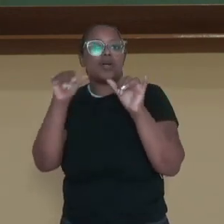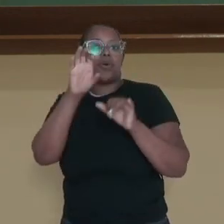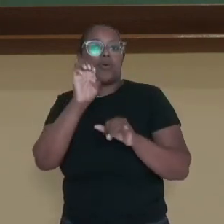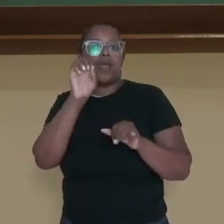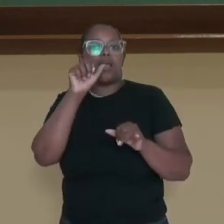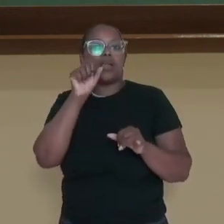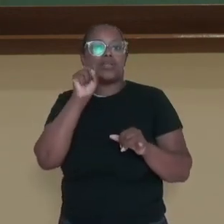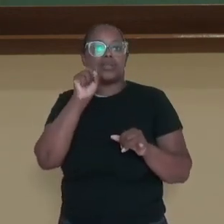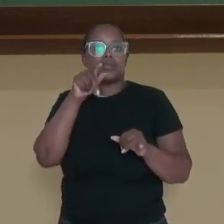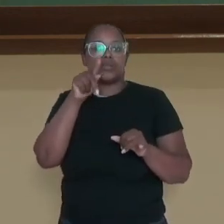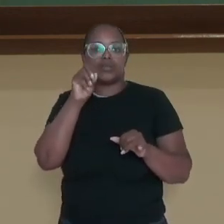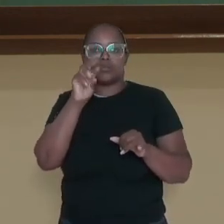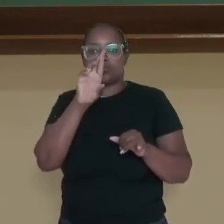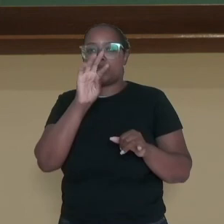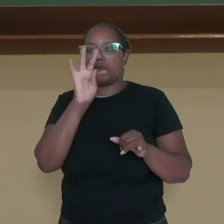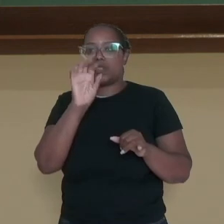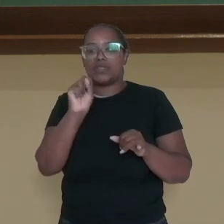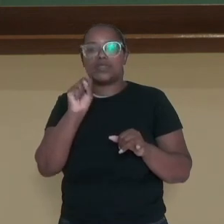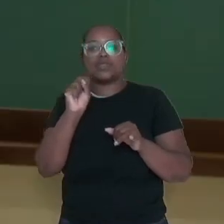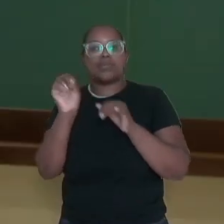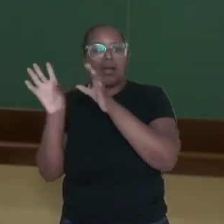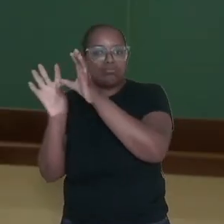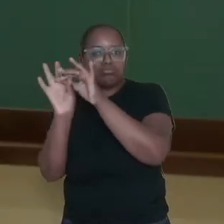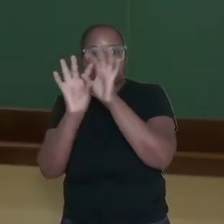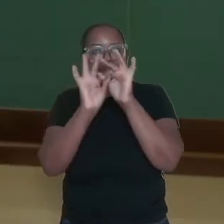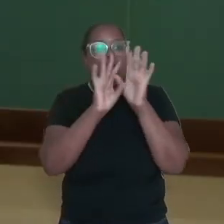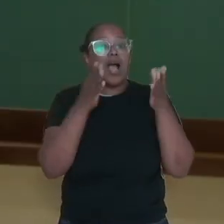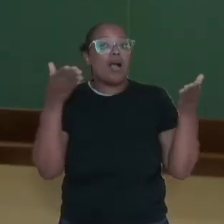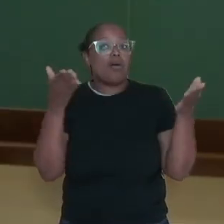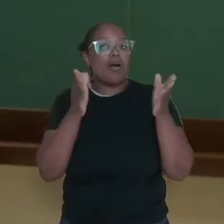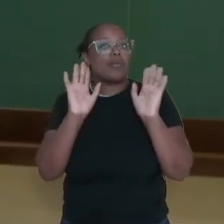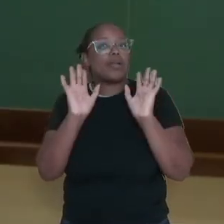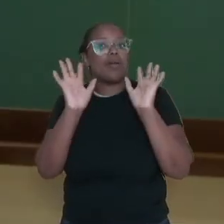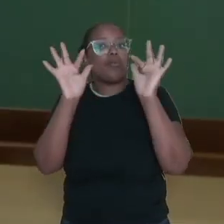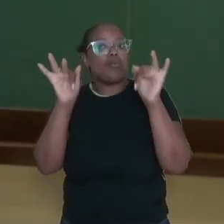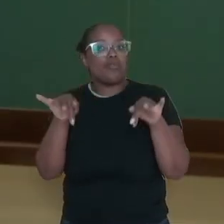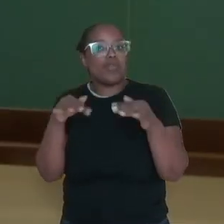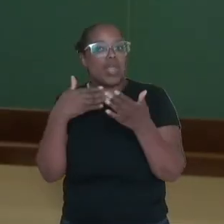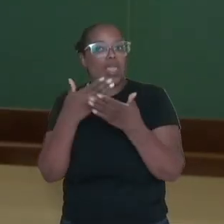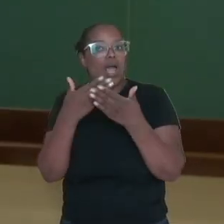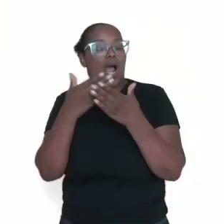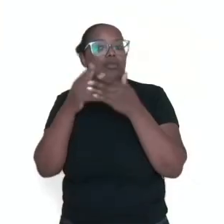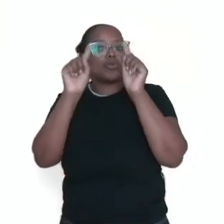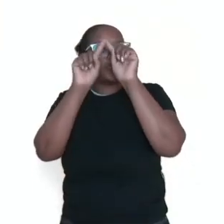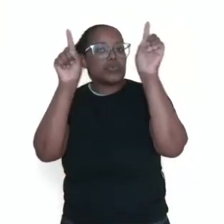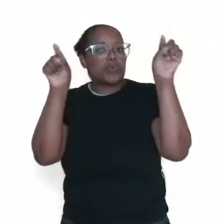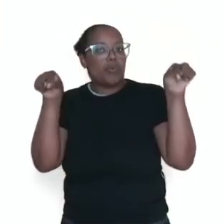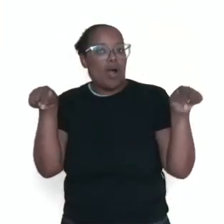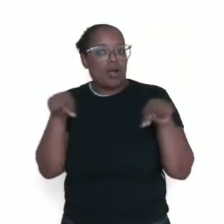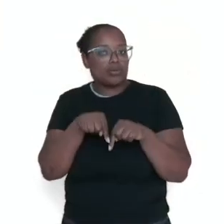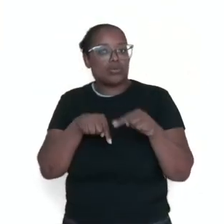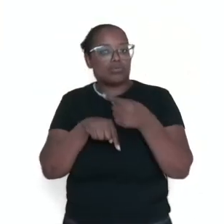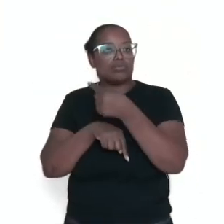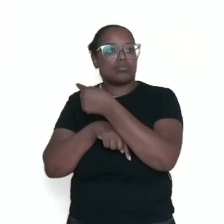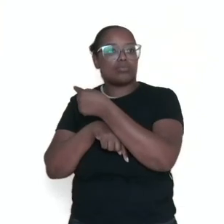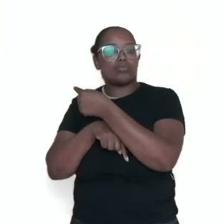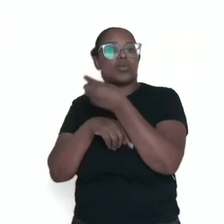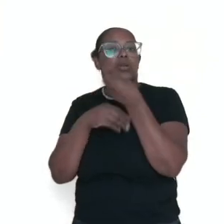às Olimpíadas, tá bom? Aqui, para finalizar, um pequeno quadro aqui, rapidinho,